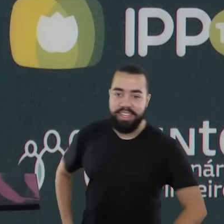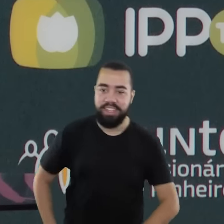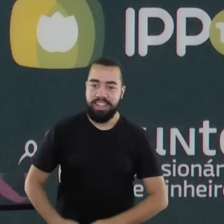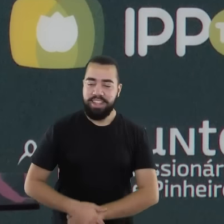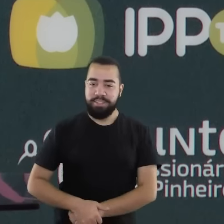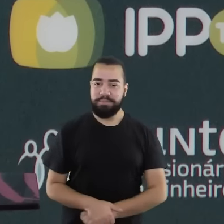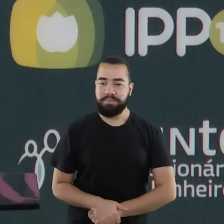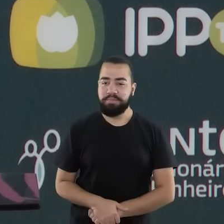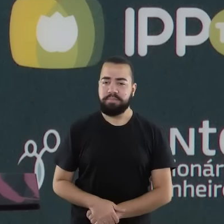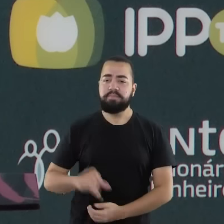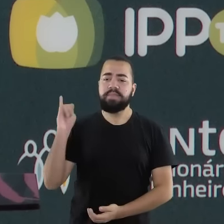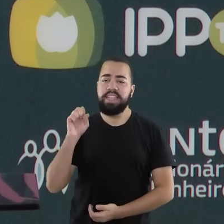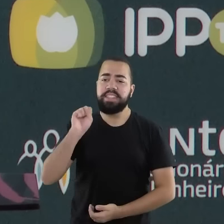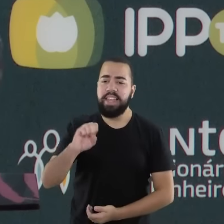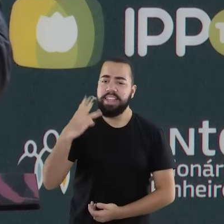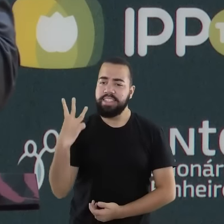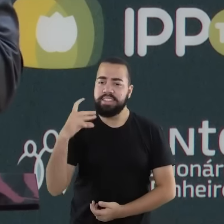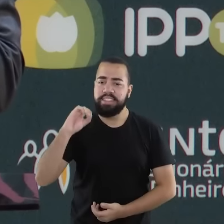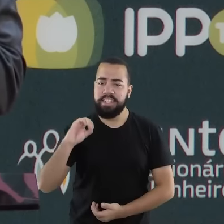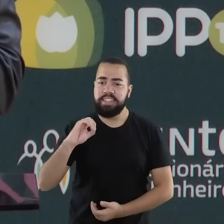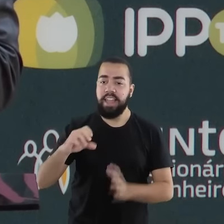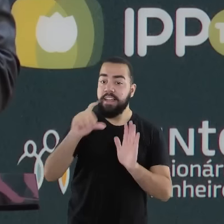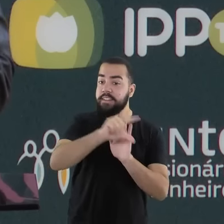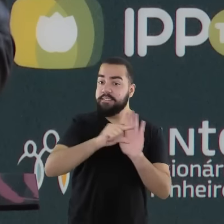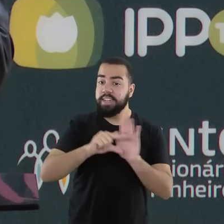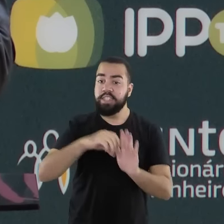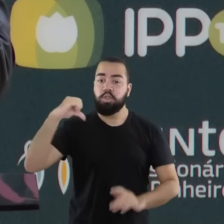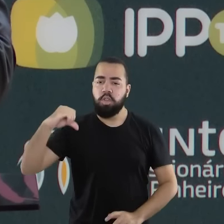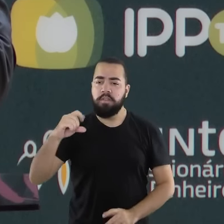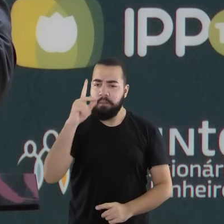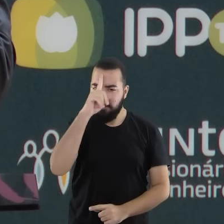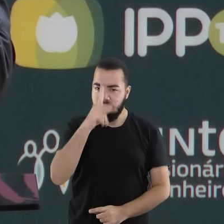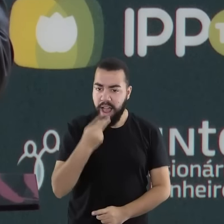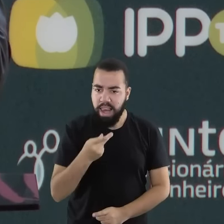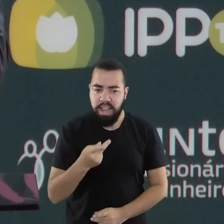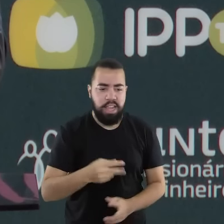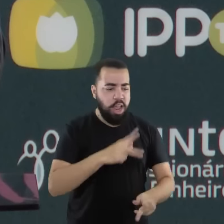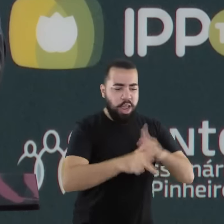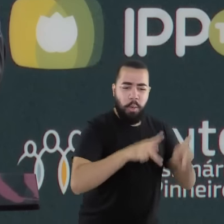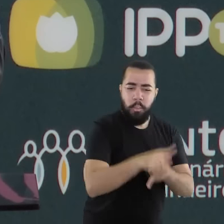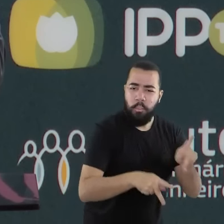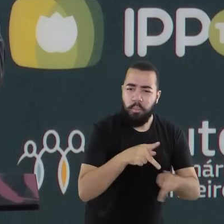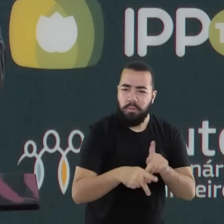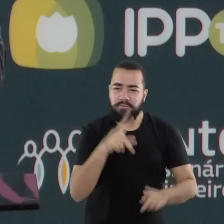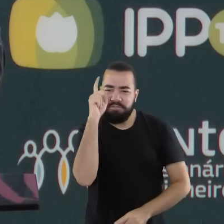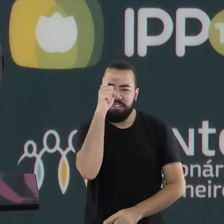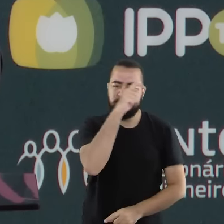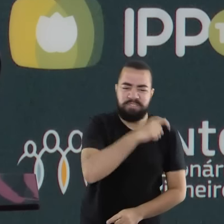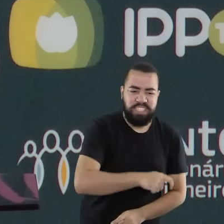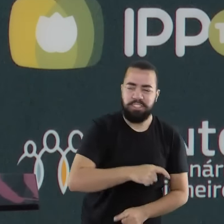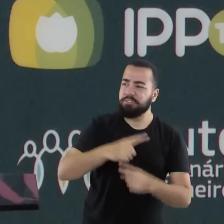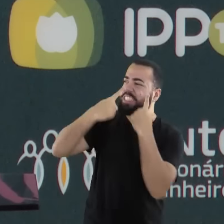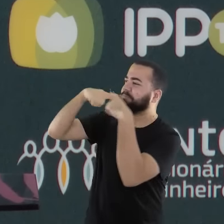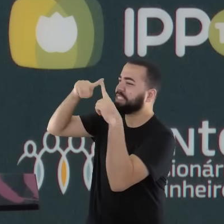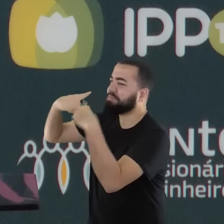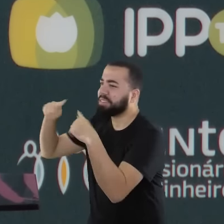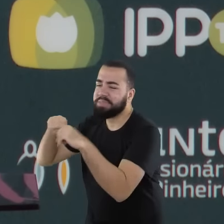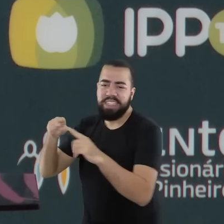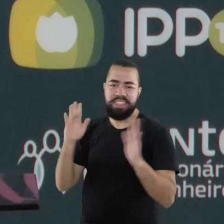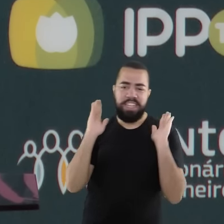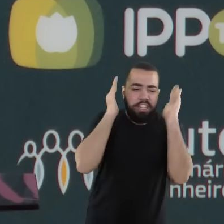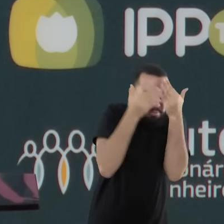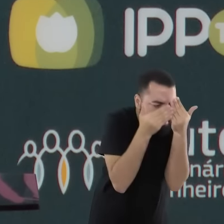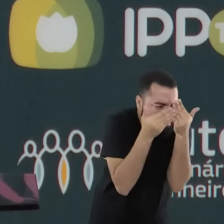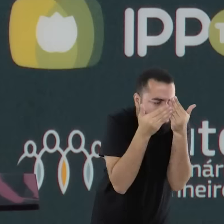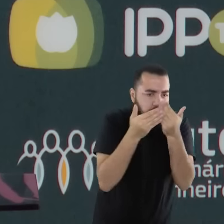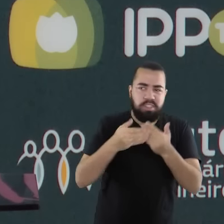Isaías 30, versículo 9, diz assim: "Porque povo rebelde é este, filhos mentirosos, filhos que não querem ouvir